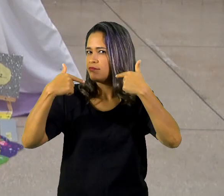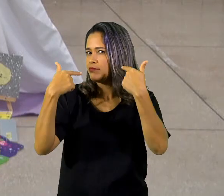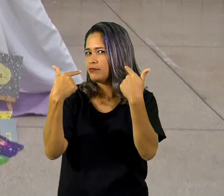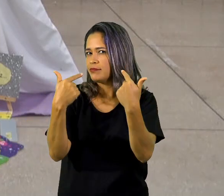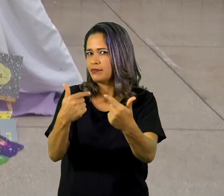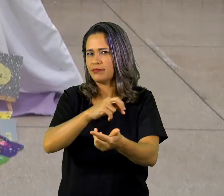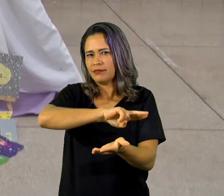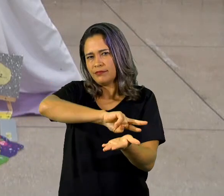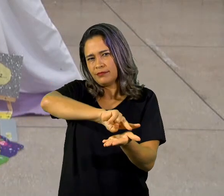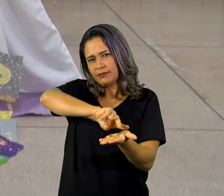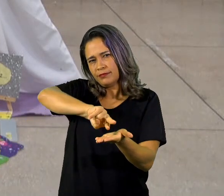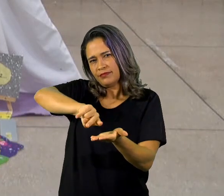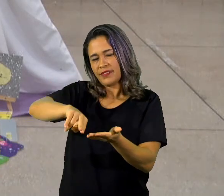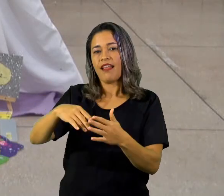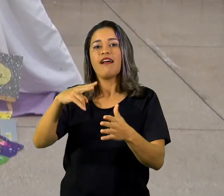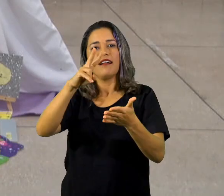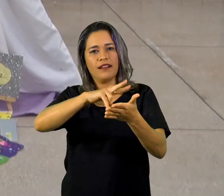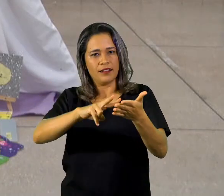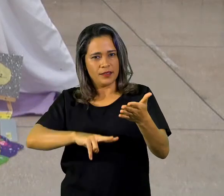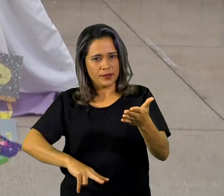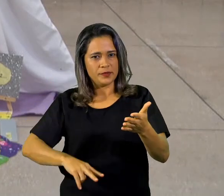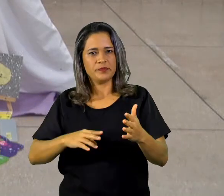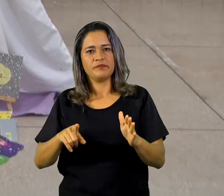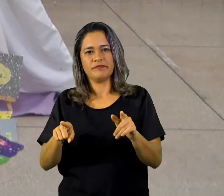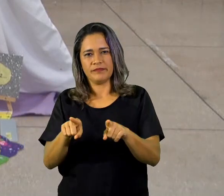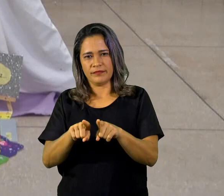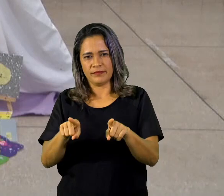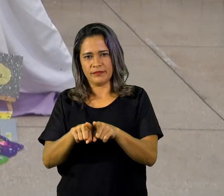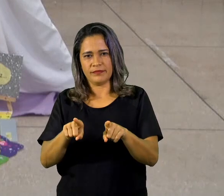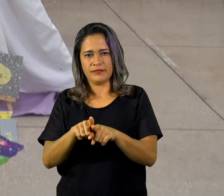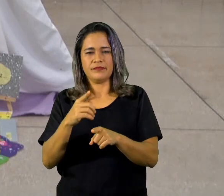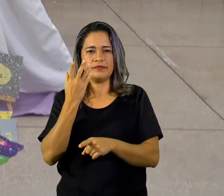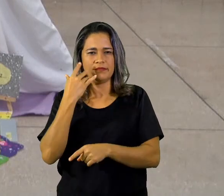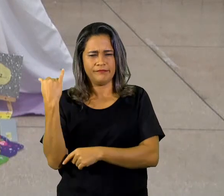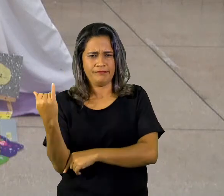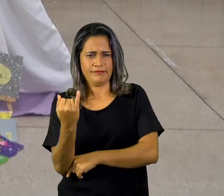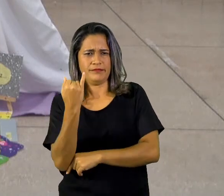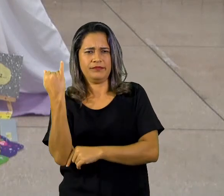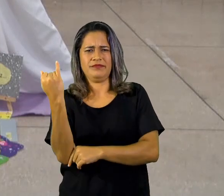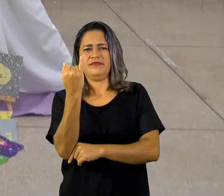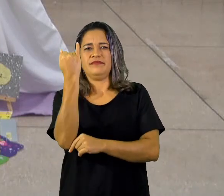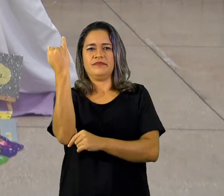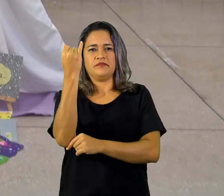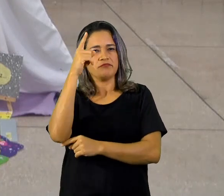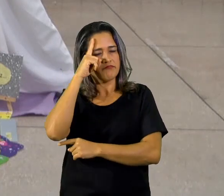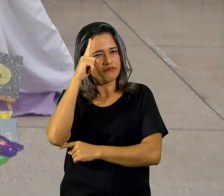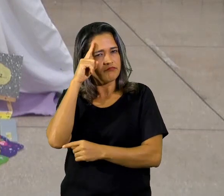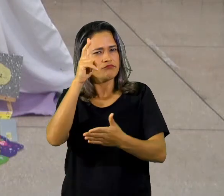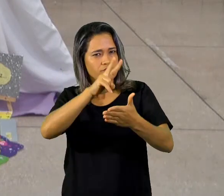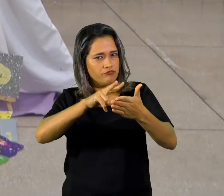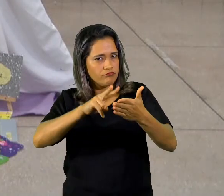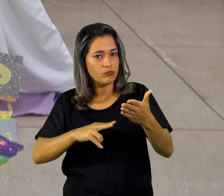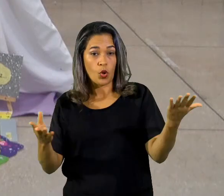criança, a leitura também é importante para que seja realizada diariamente. Hoje